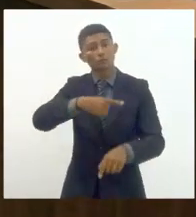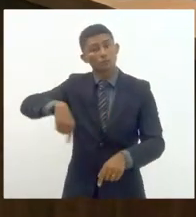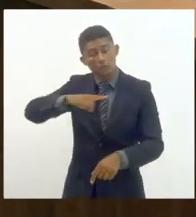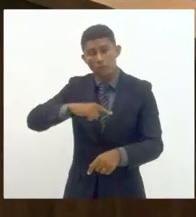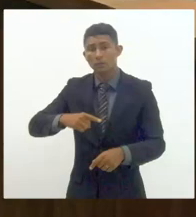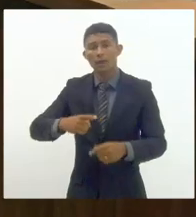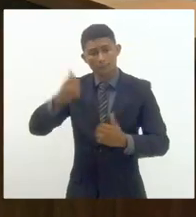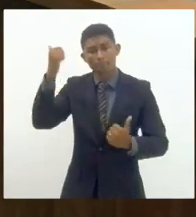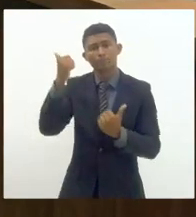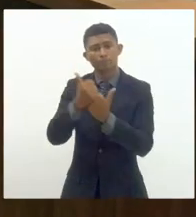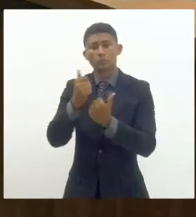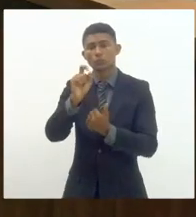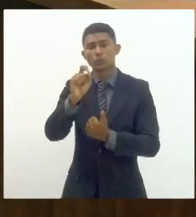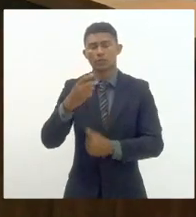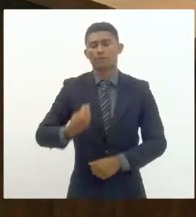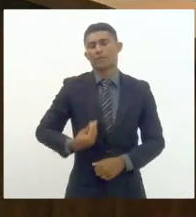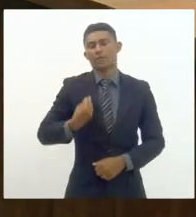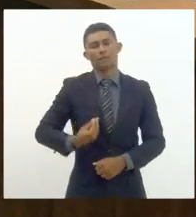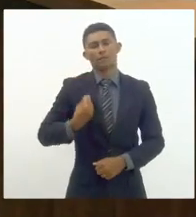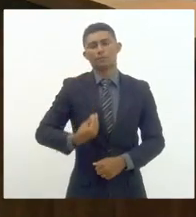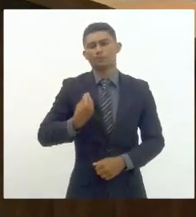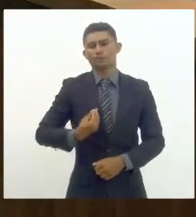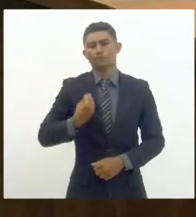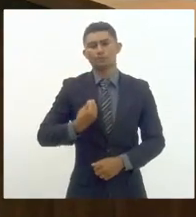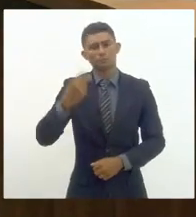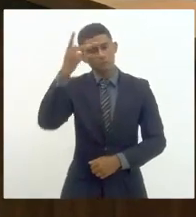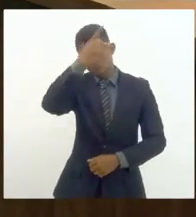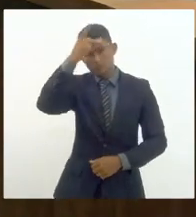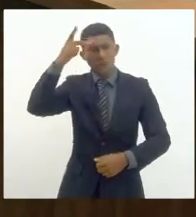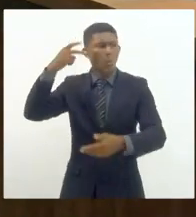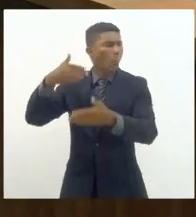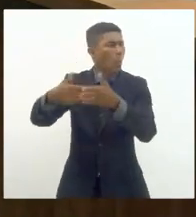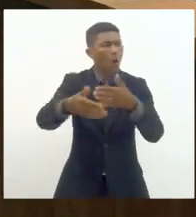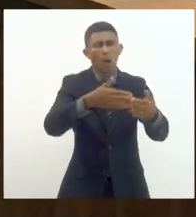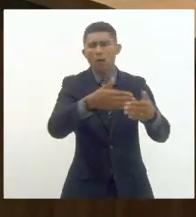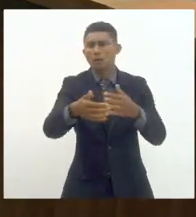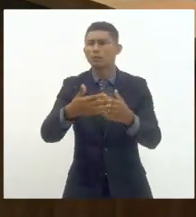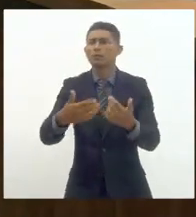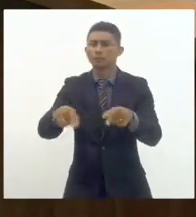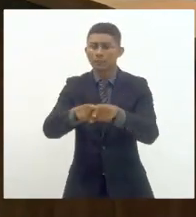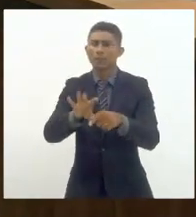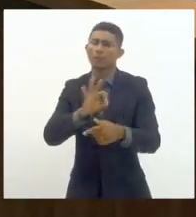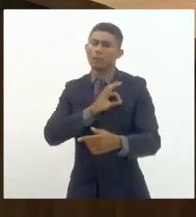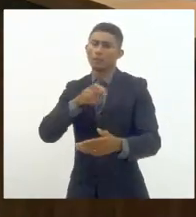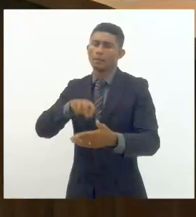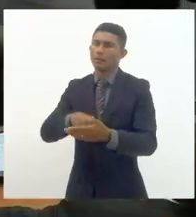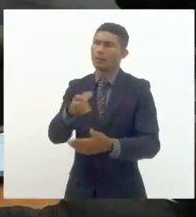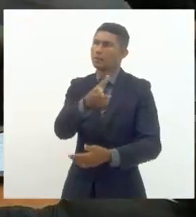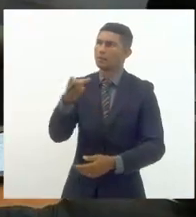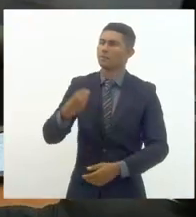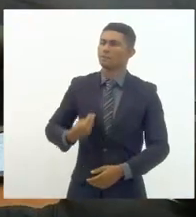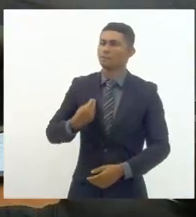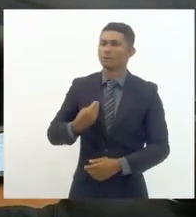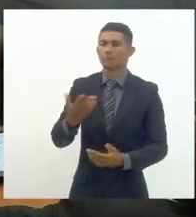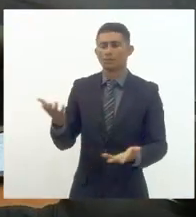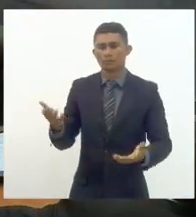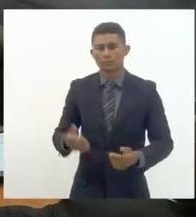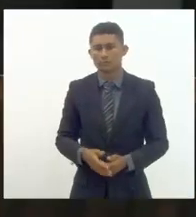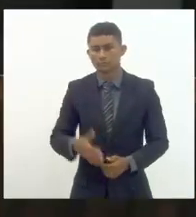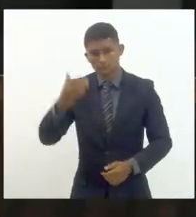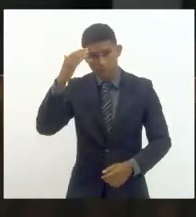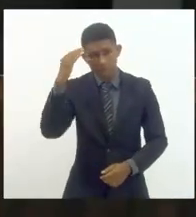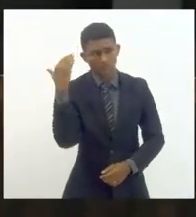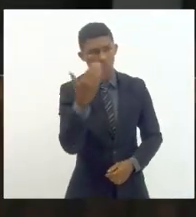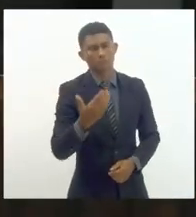defensores e defensoras da vida, seja quem for, inclusive dos policiais penais. Obrigada.